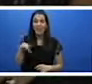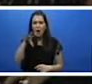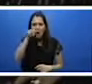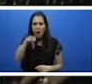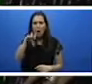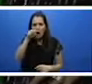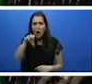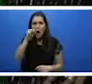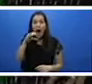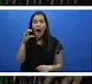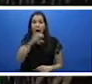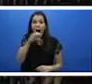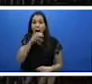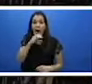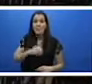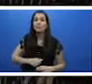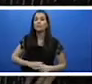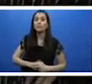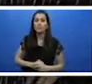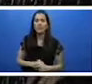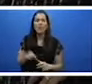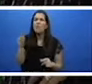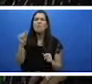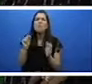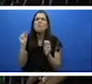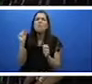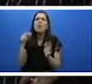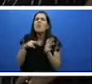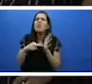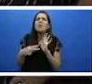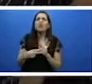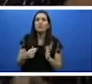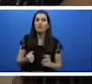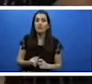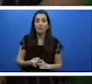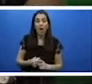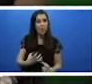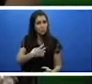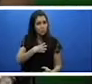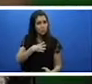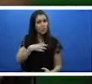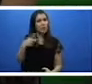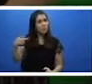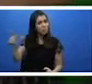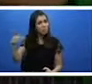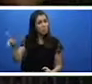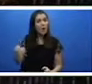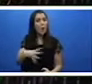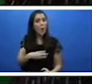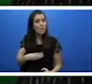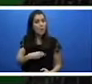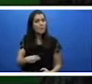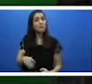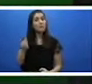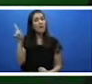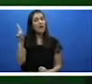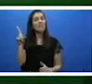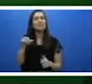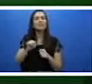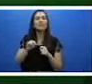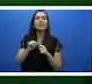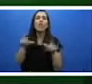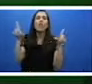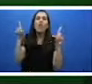rápido. O que que isso significa? Essa é uma das maneiras como estes mamíferos têm de